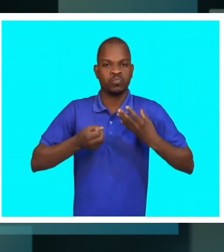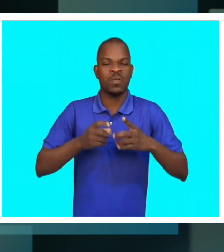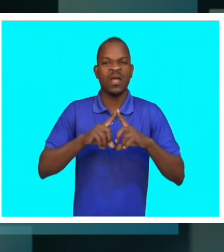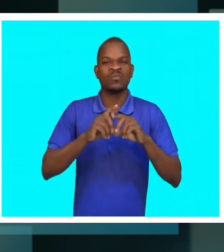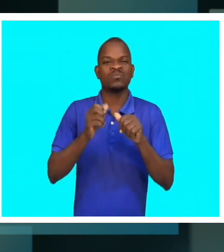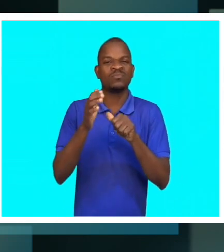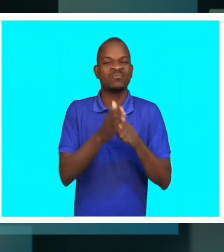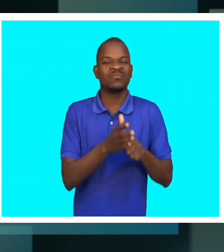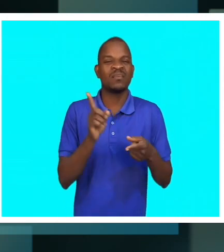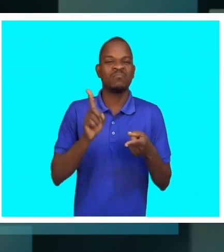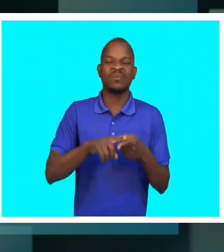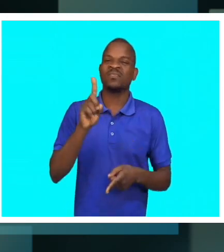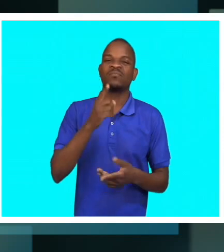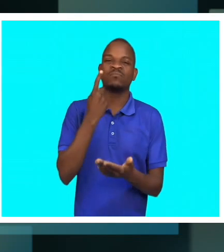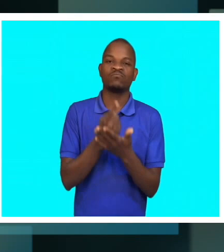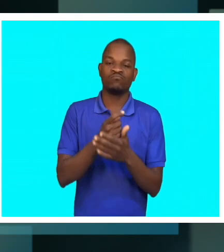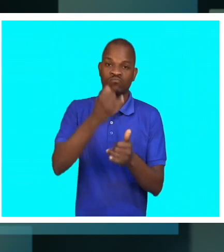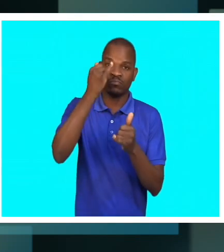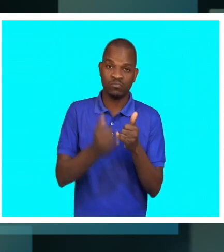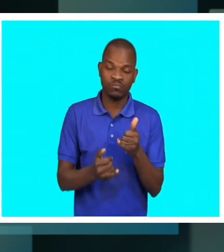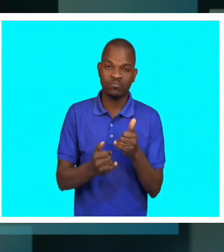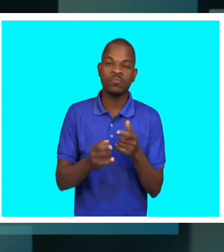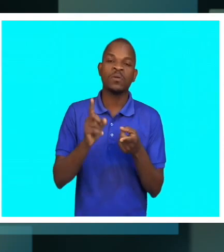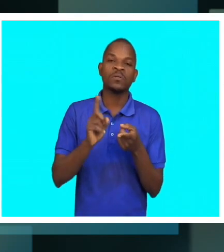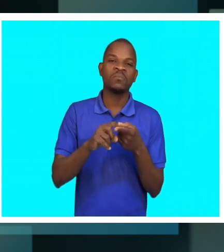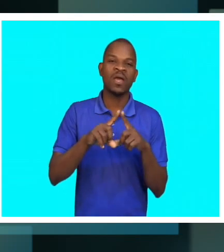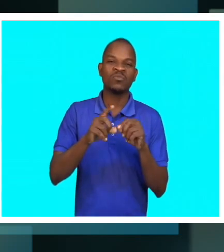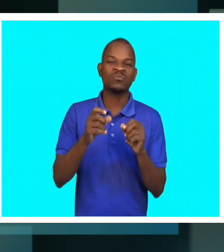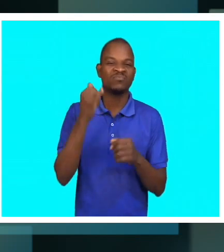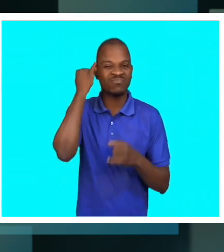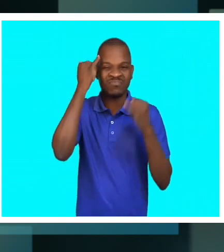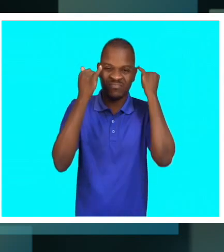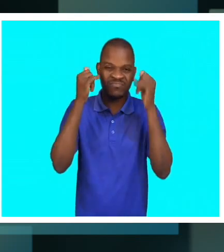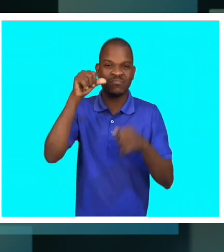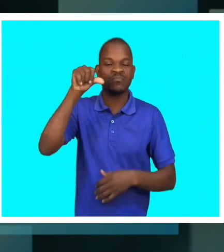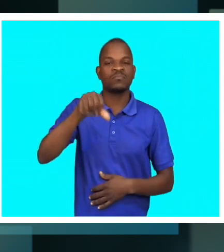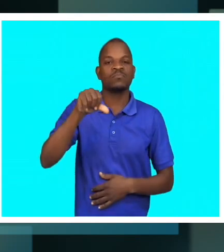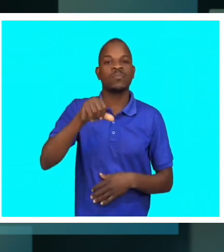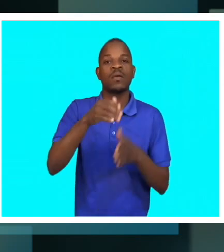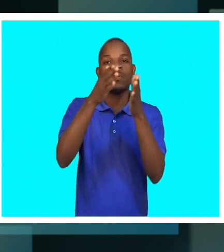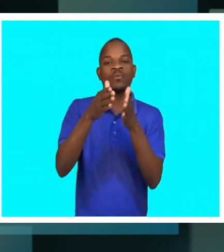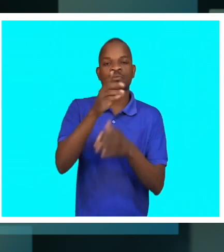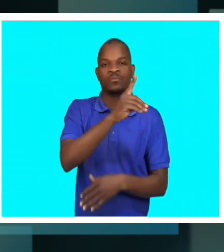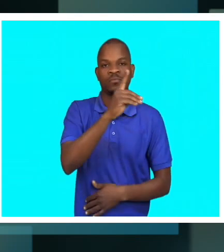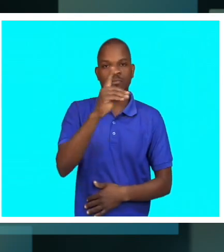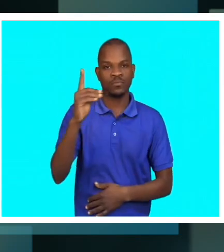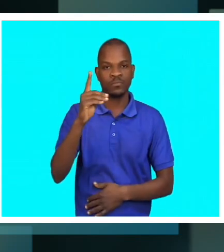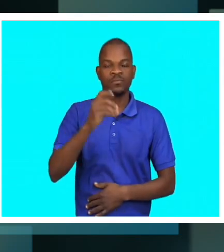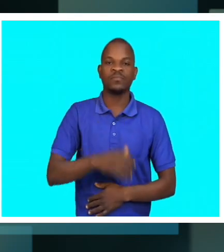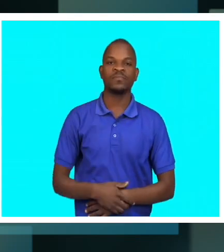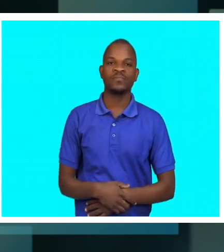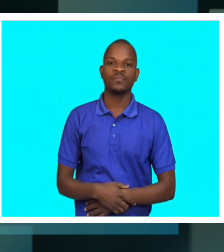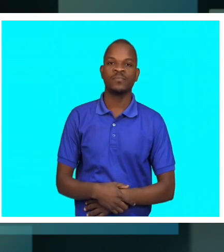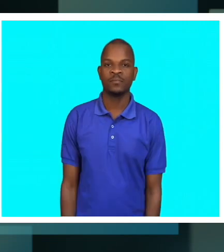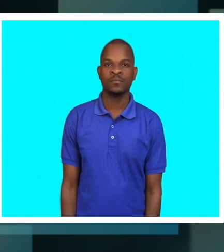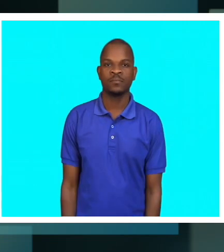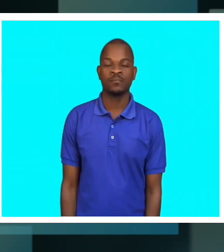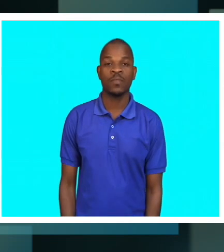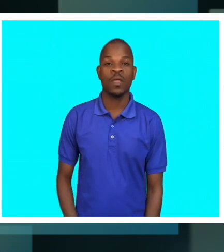fim da discriminação social, bem como dos mitos e tabus em relação à pessoa com deficiência.